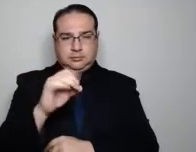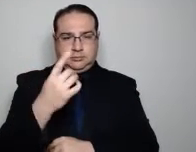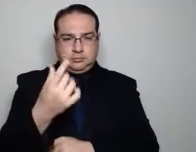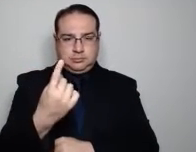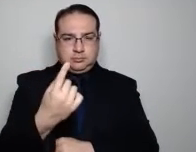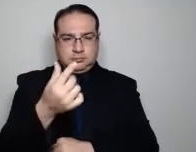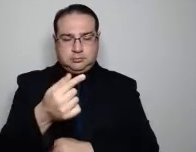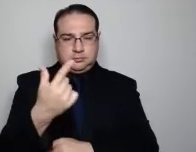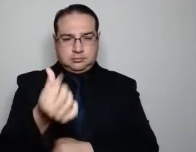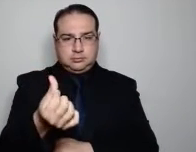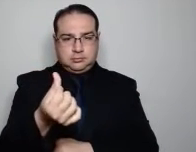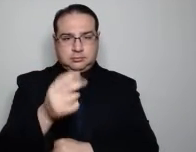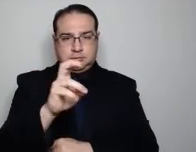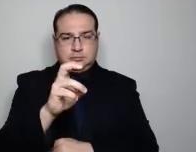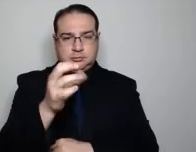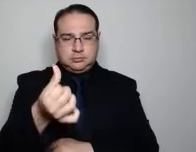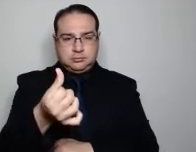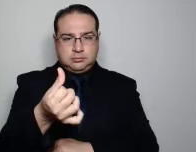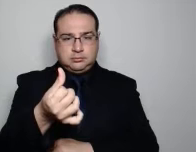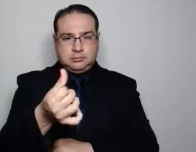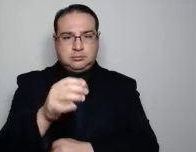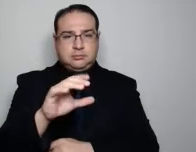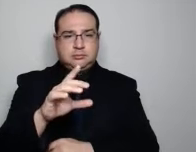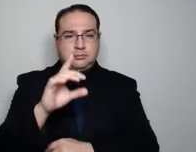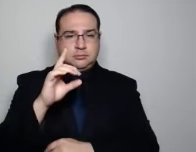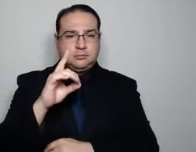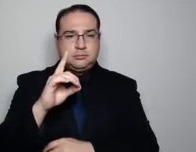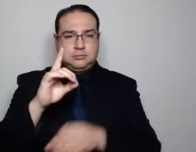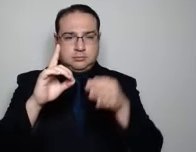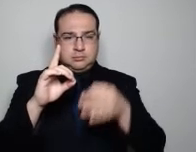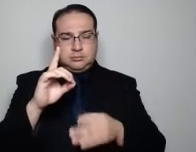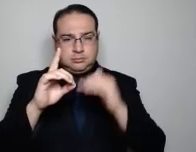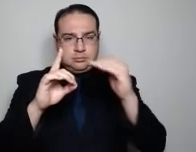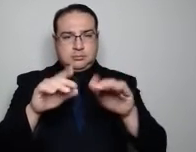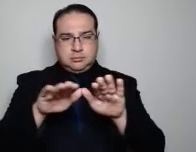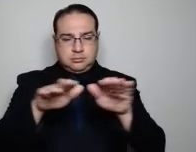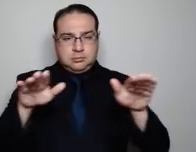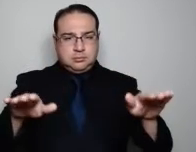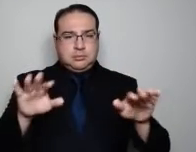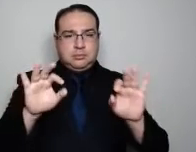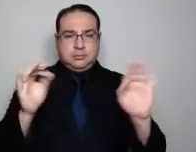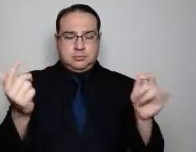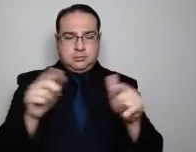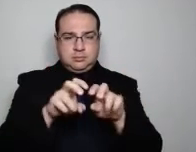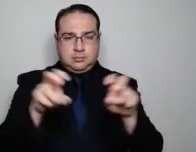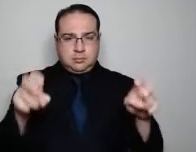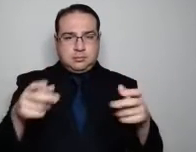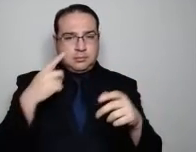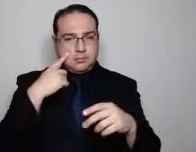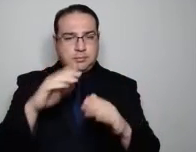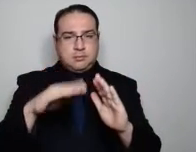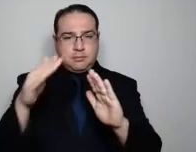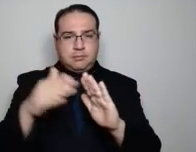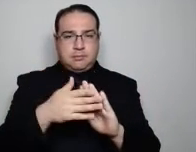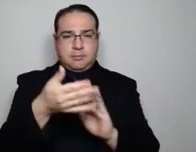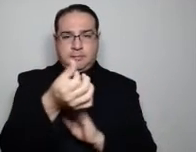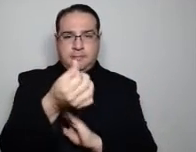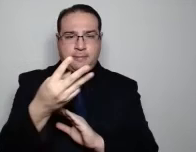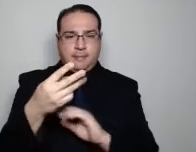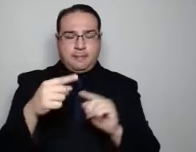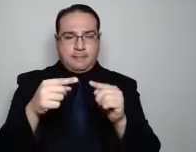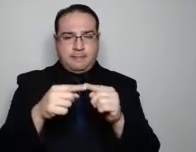00-06176-56, Barro do Cornélio, não está em mesa não, viu? Não está em mesa, 56. Na sequência, 63, agravo de instrumento